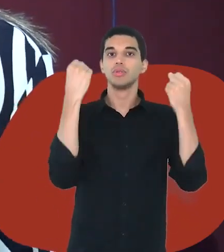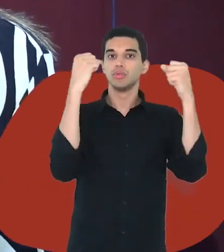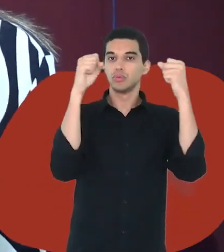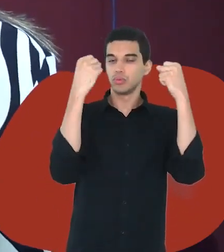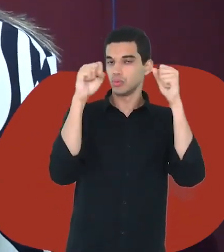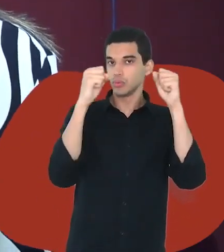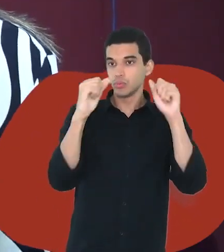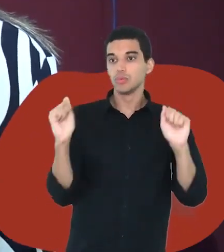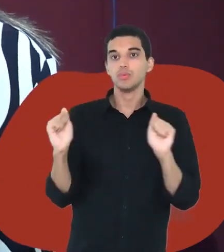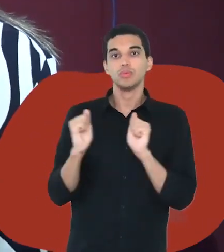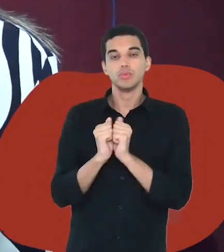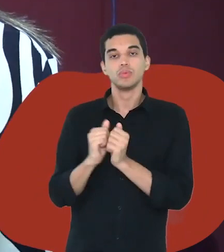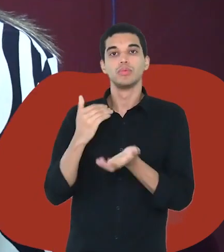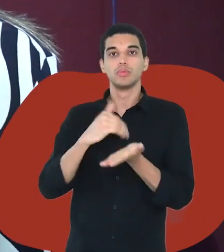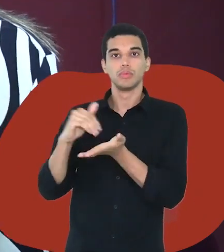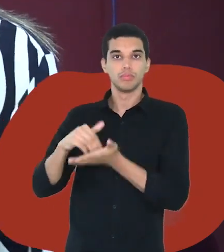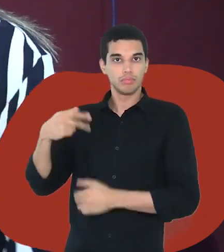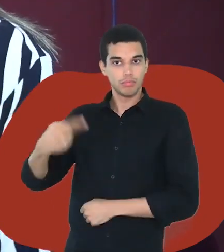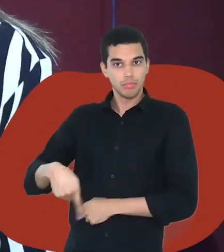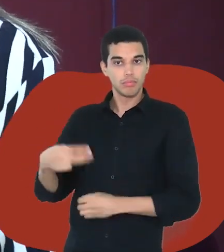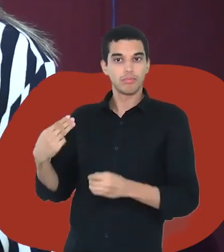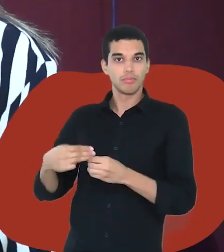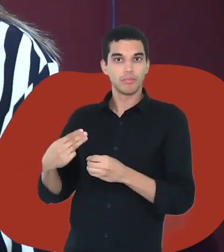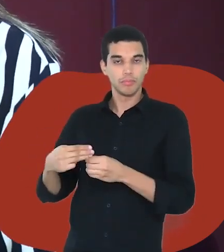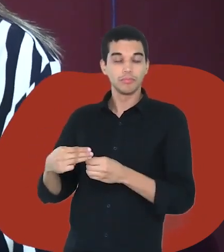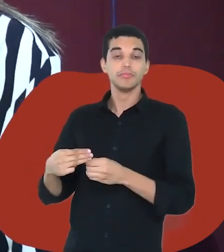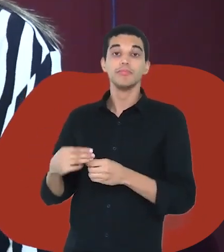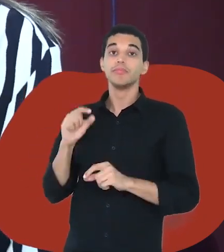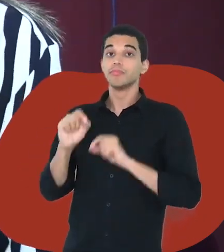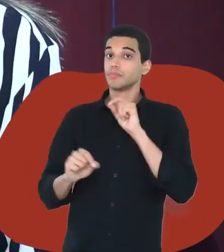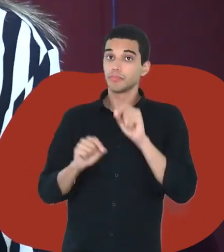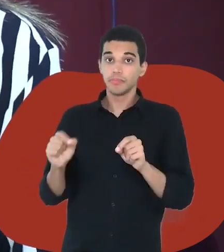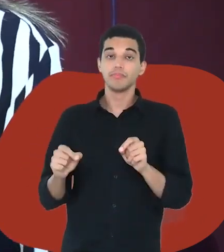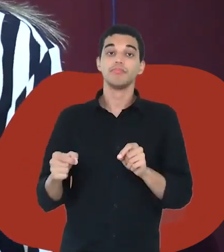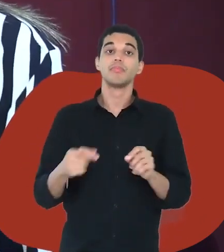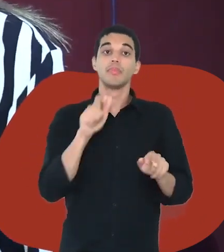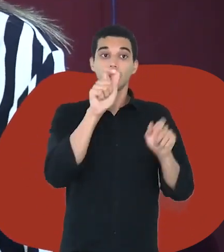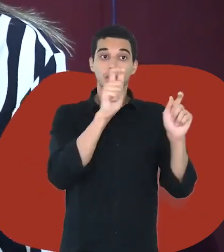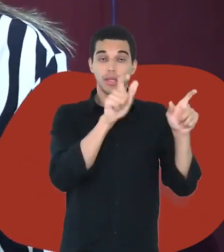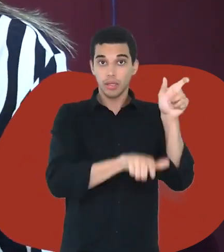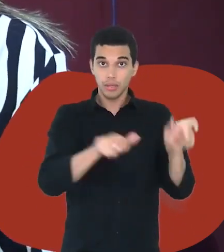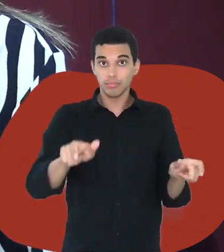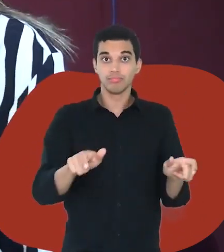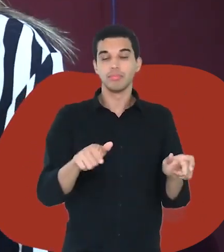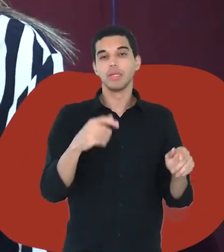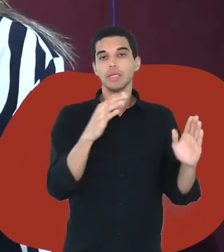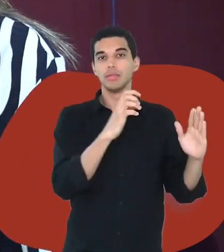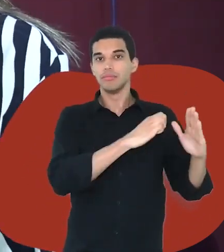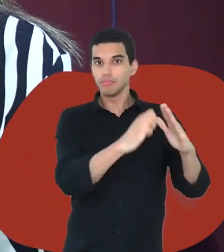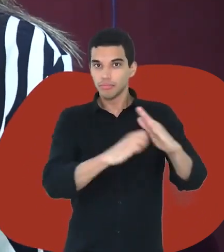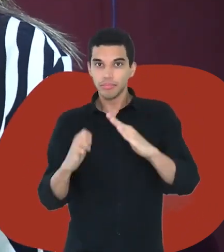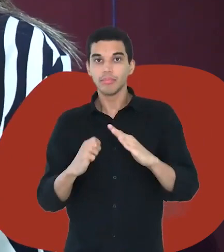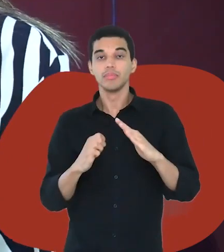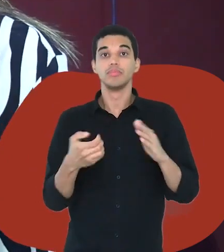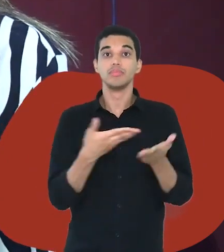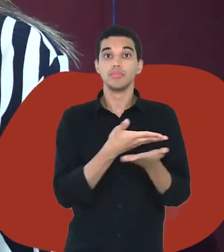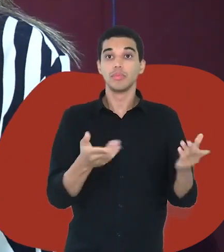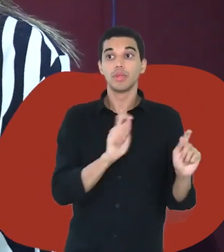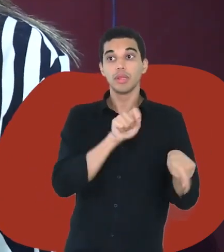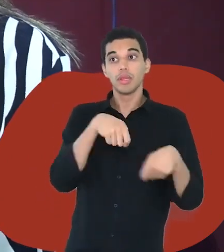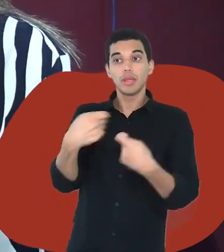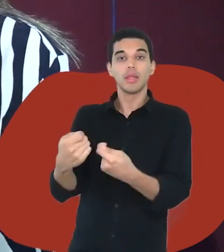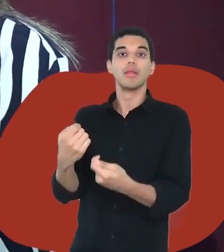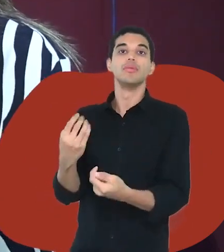ação articulada com a rede de proteção e com as secretarias do município para sensibilizar essas empresas da importância